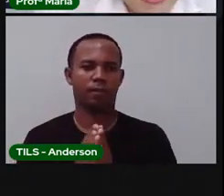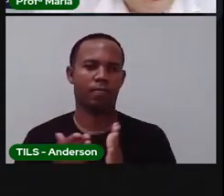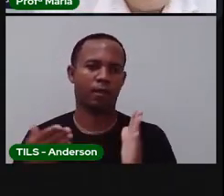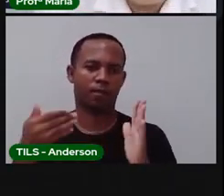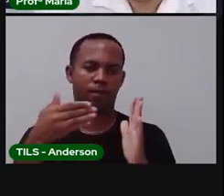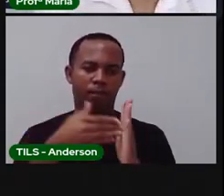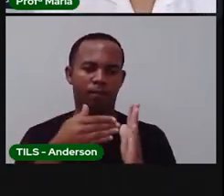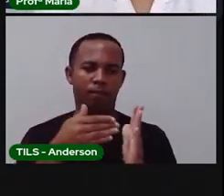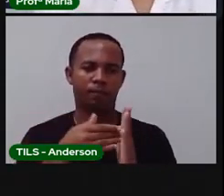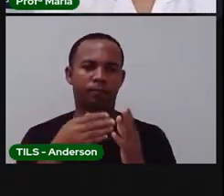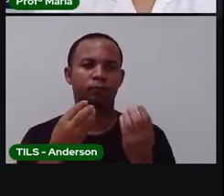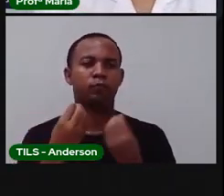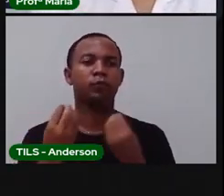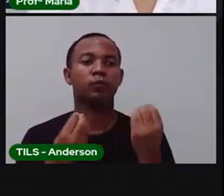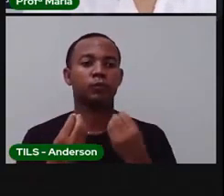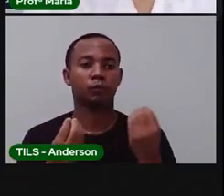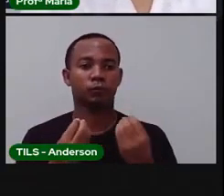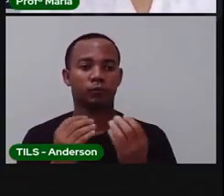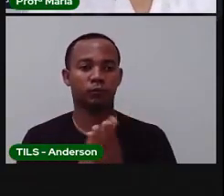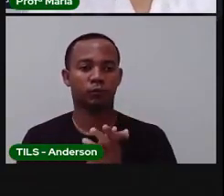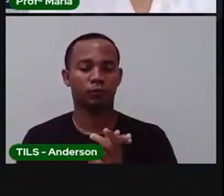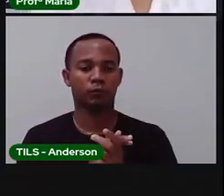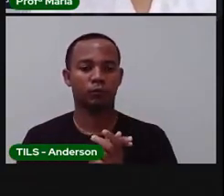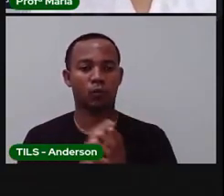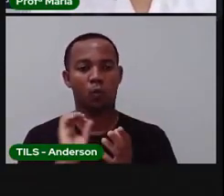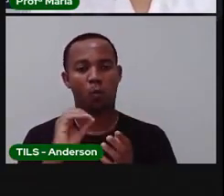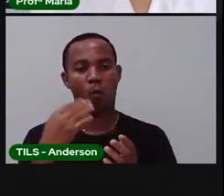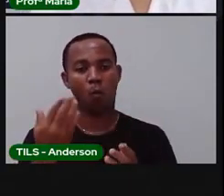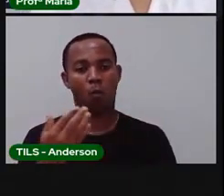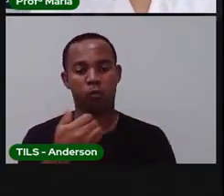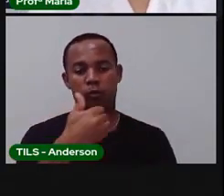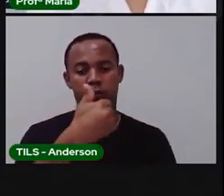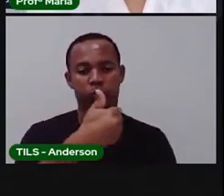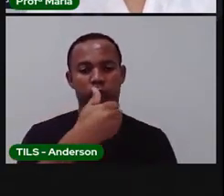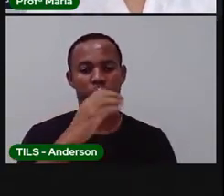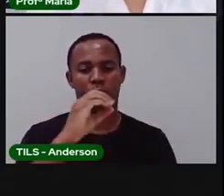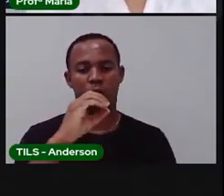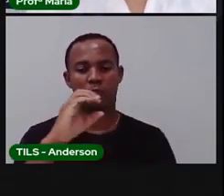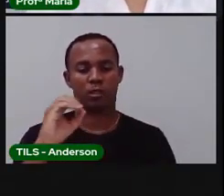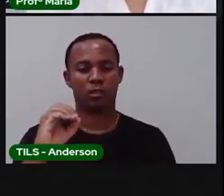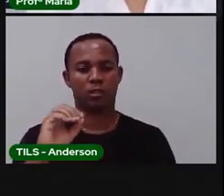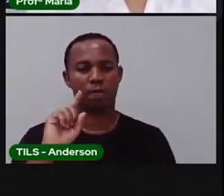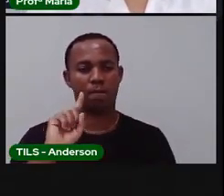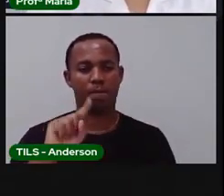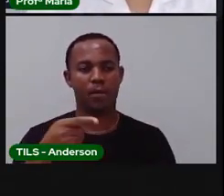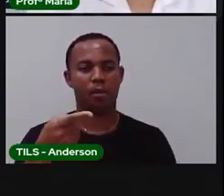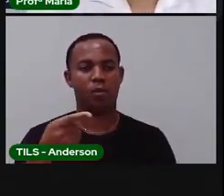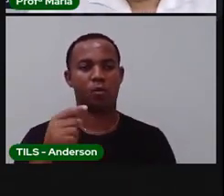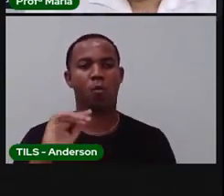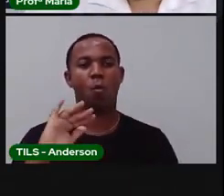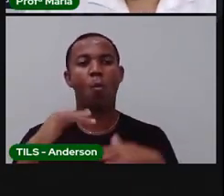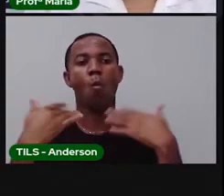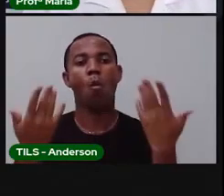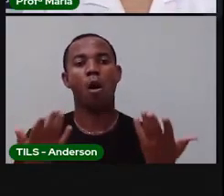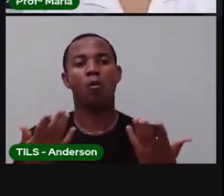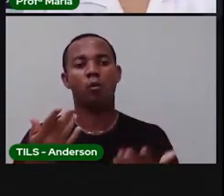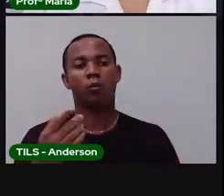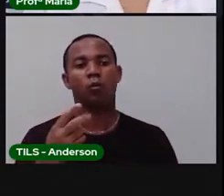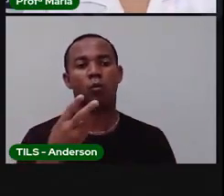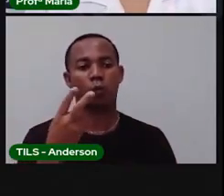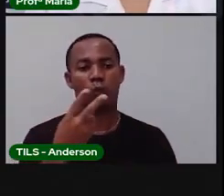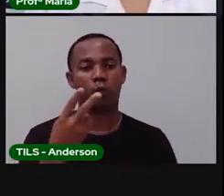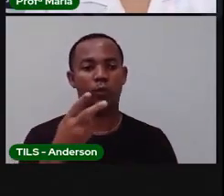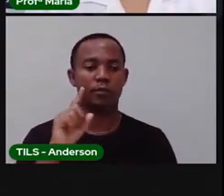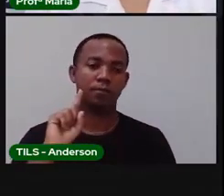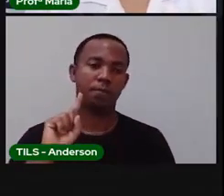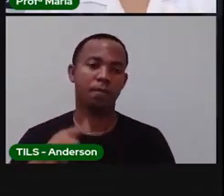10? Será? De 100 em 100? De 1.000 em 1.000? De 2.000 em 2.000?